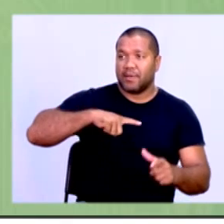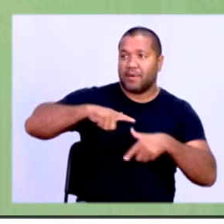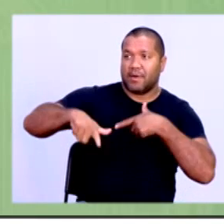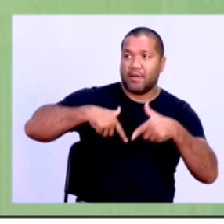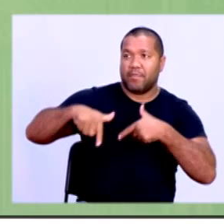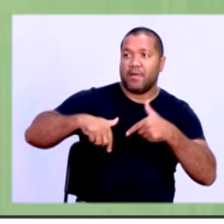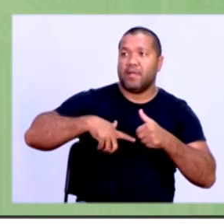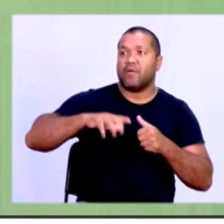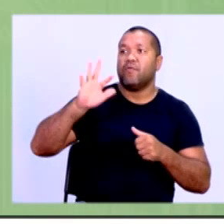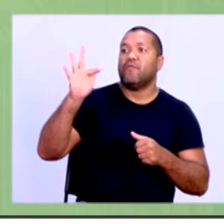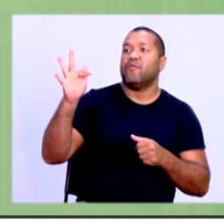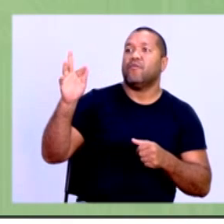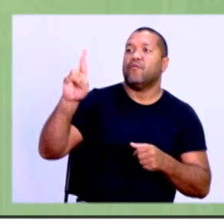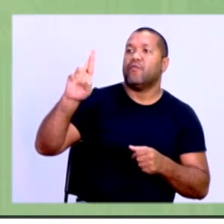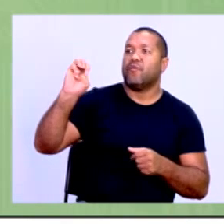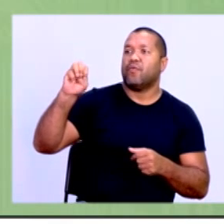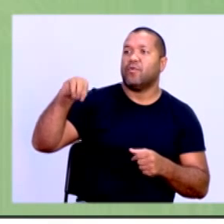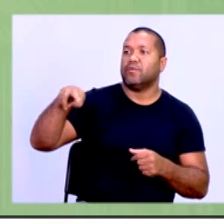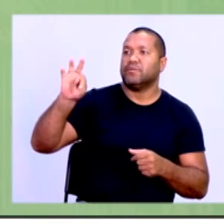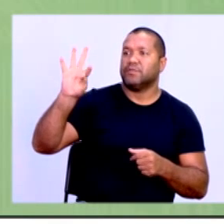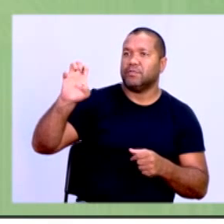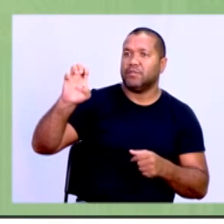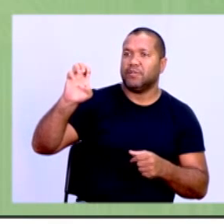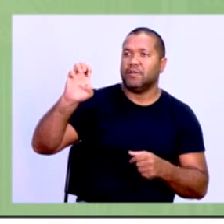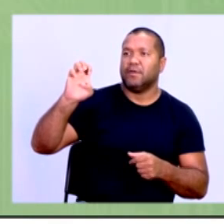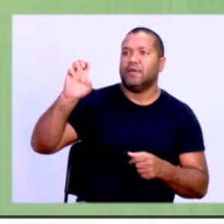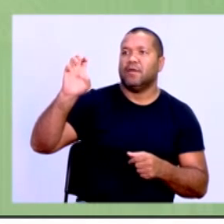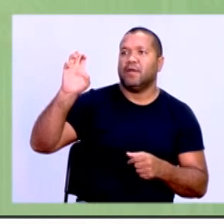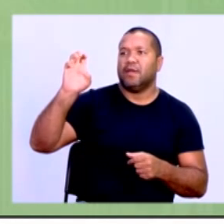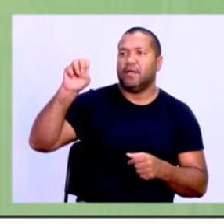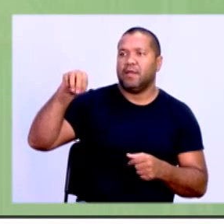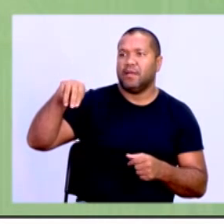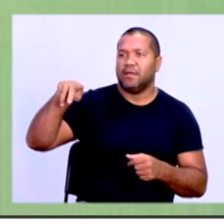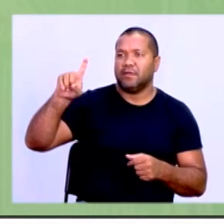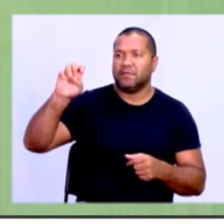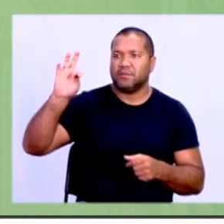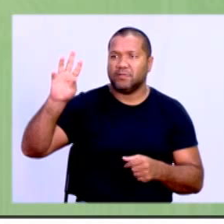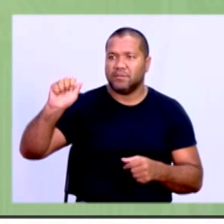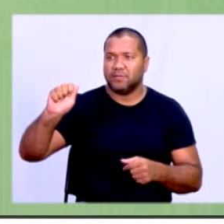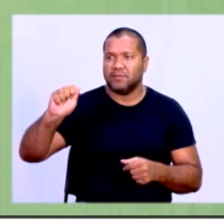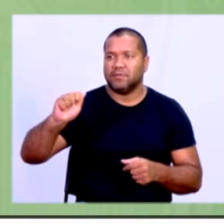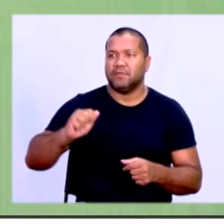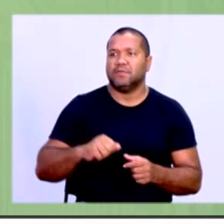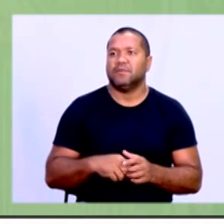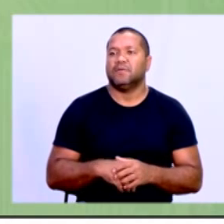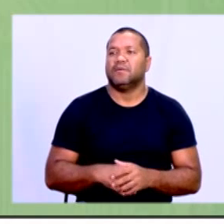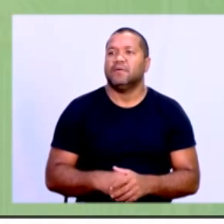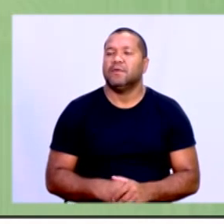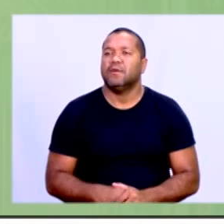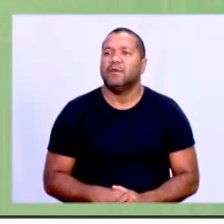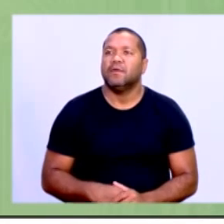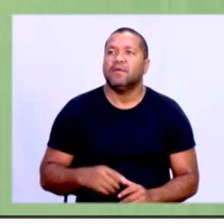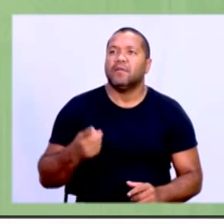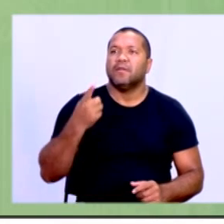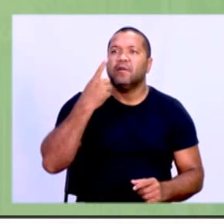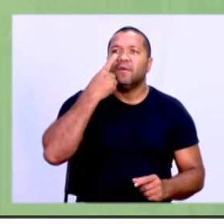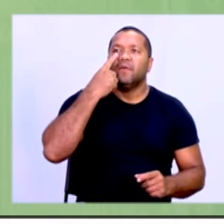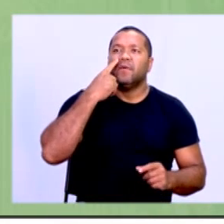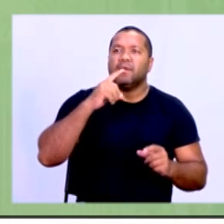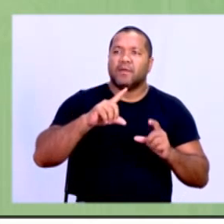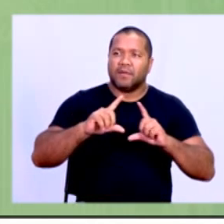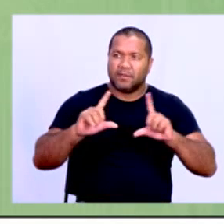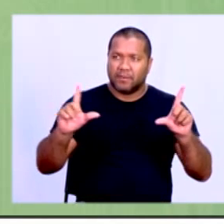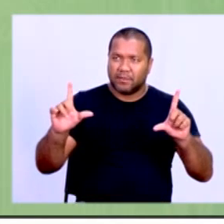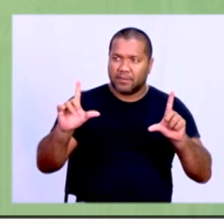eu tenho uma página HTML normal, tá? Mas notem que nessa página HTML normal, eu tenho um campus aqui,